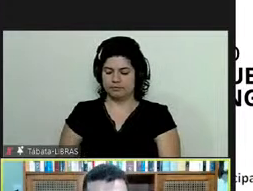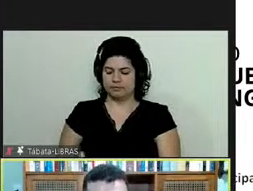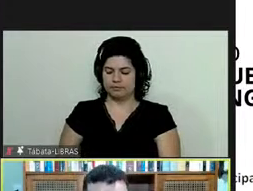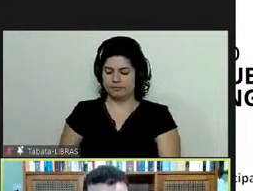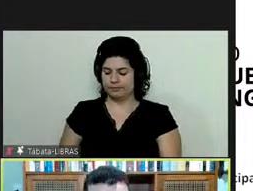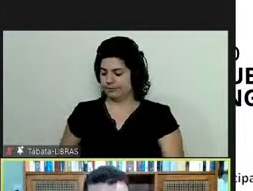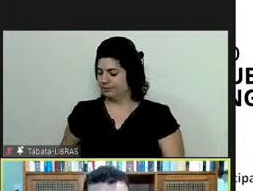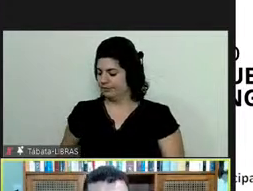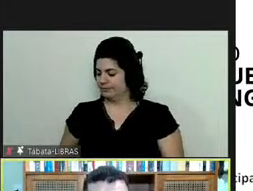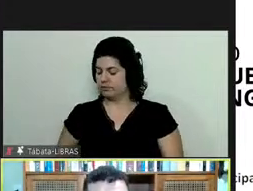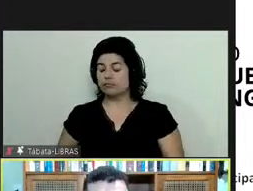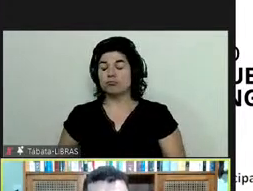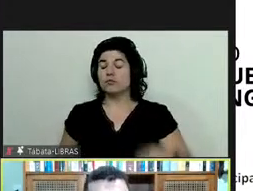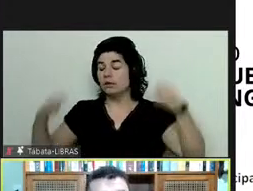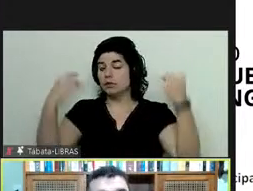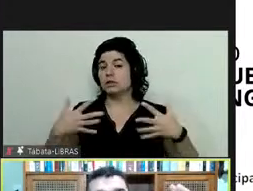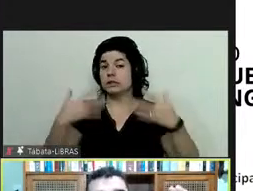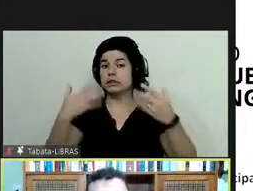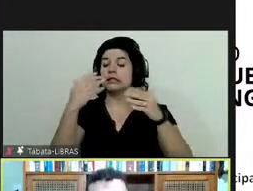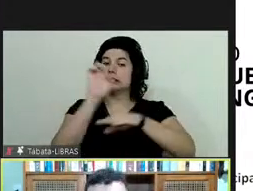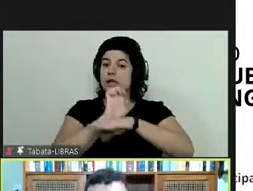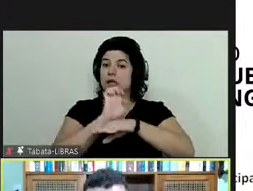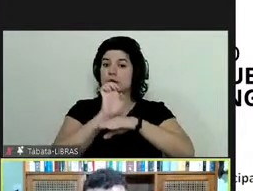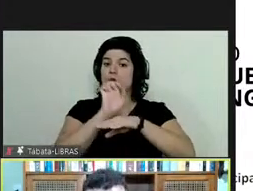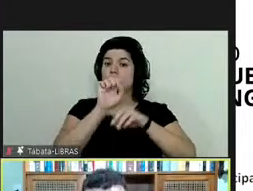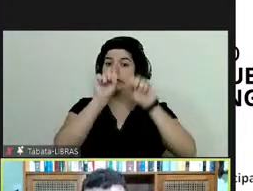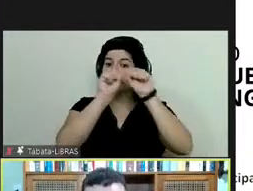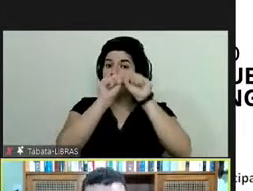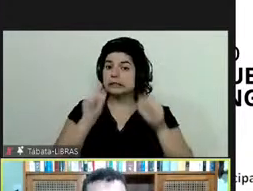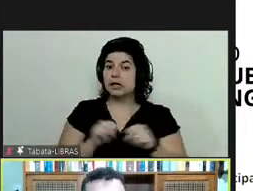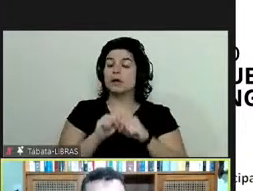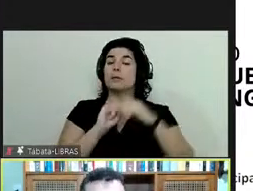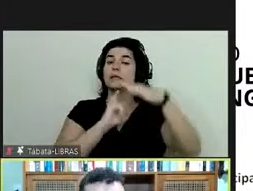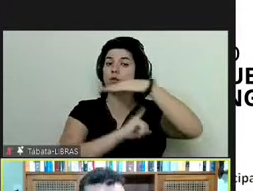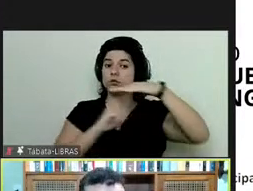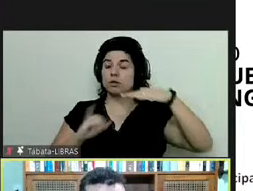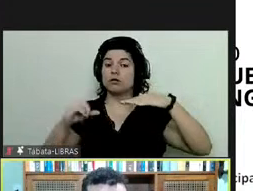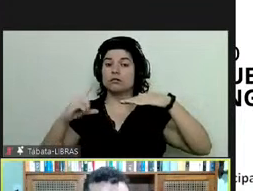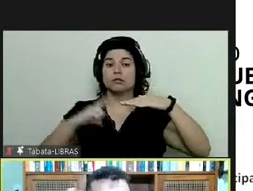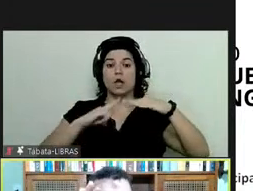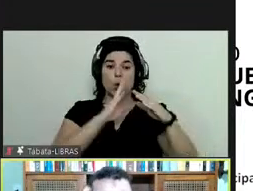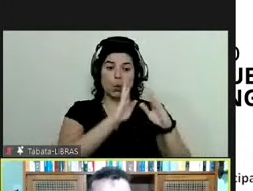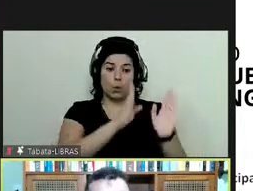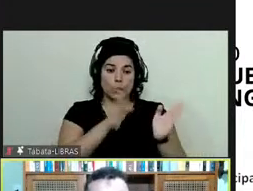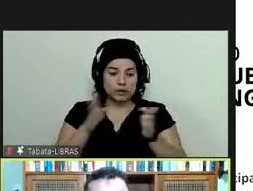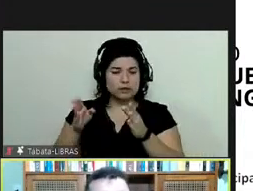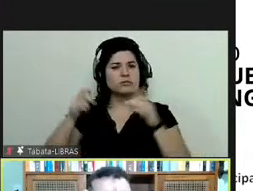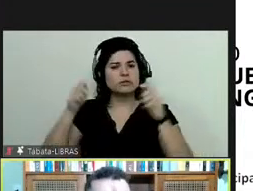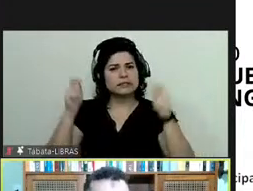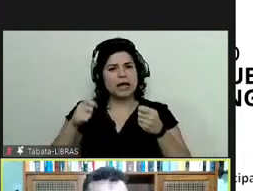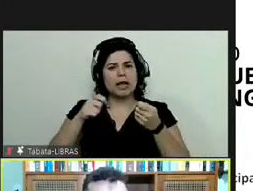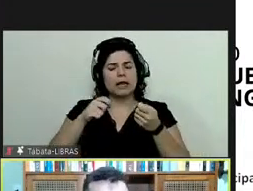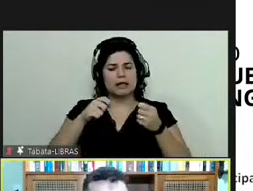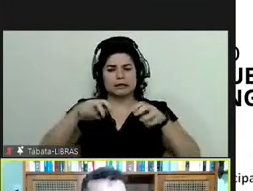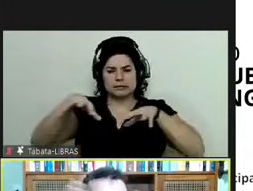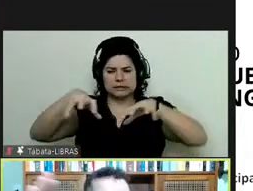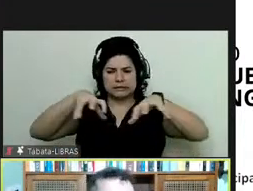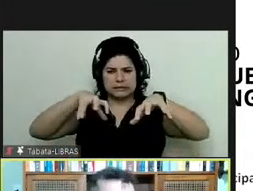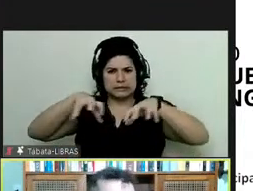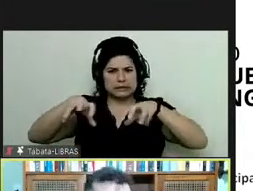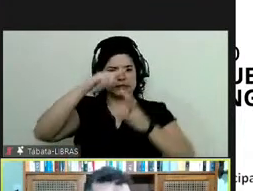Estado como esse sistema institucional que possui portanto uma determinada organização que pode ser dividida o